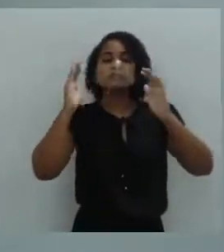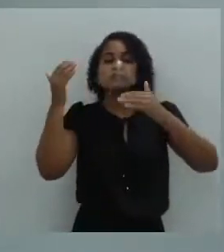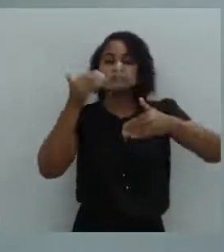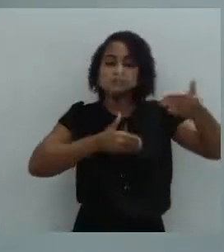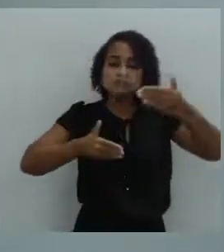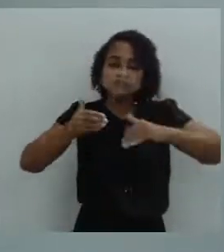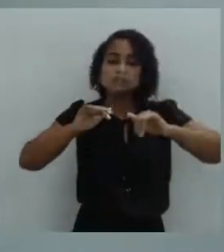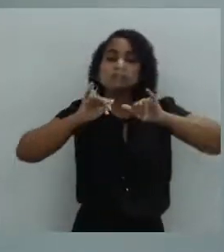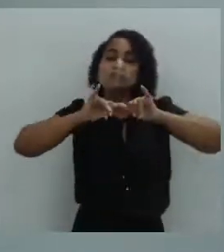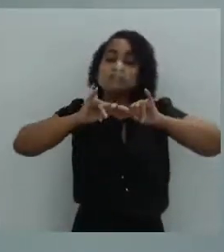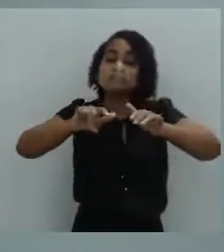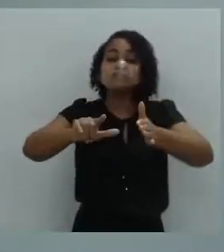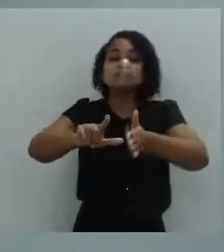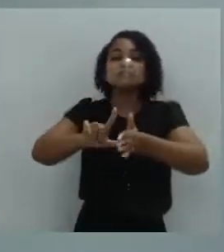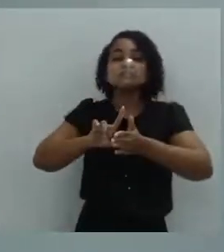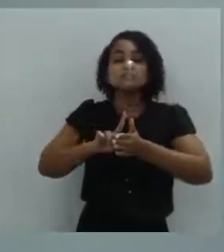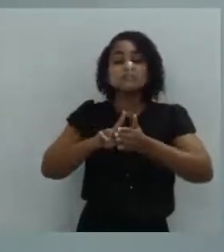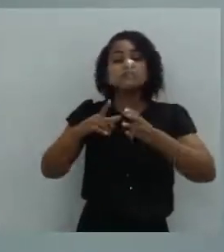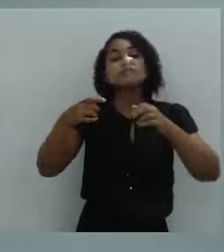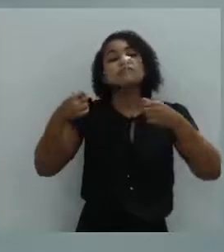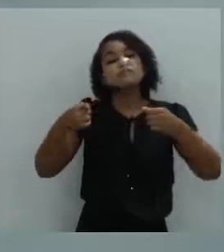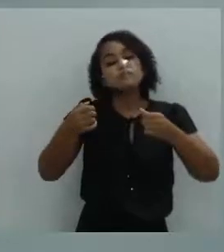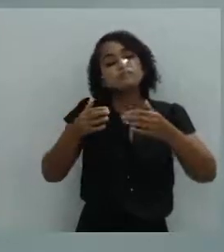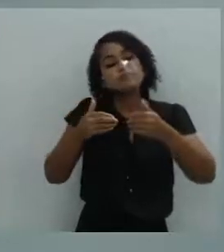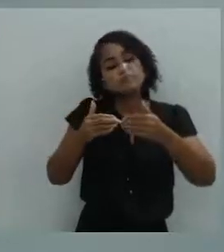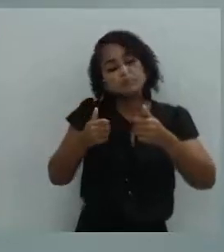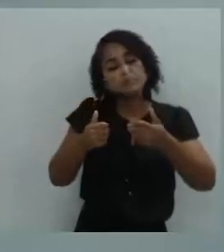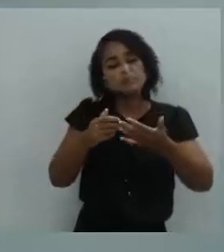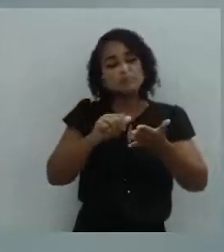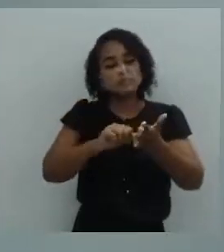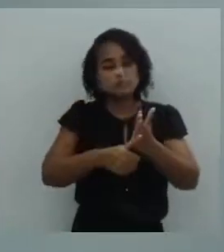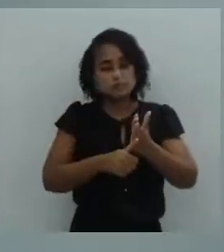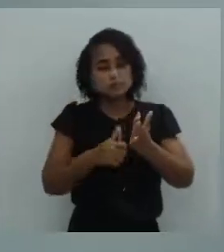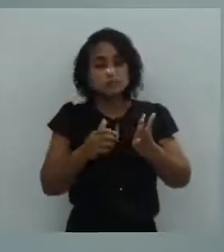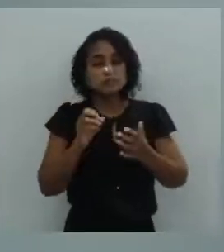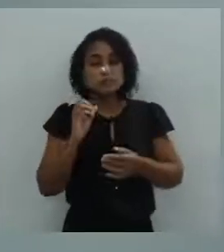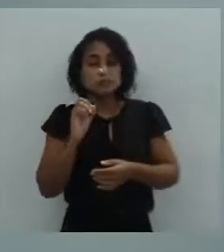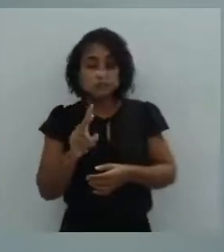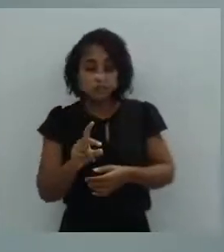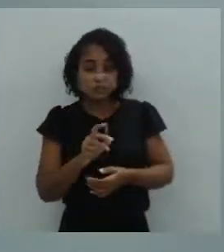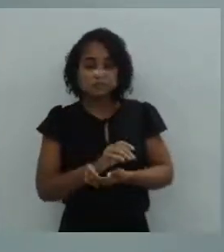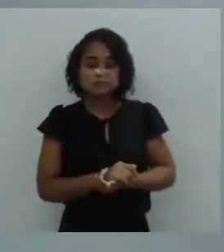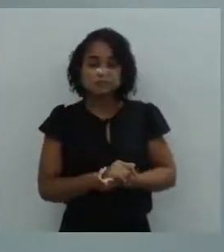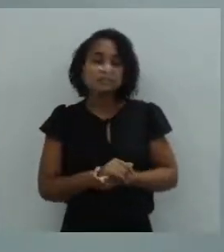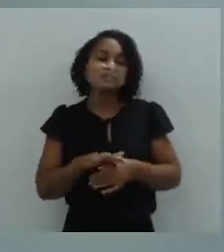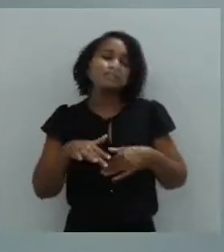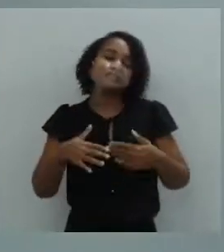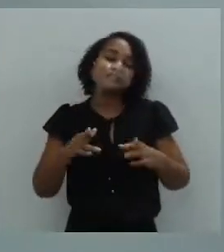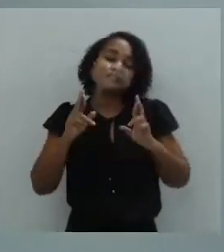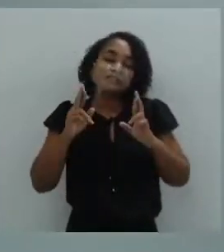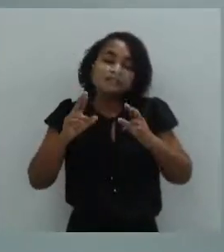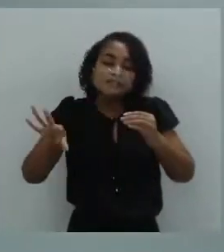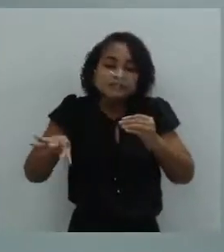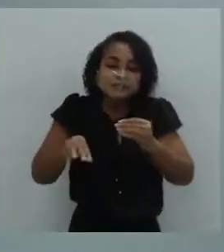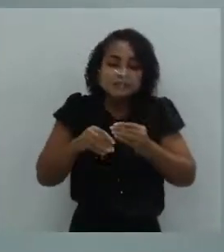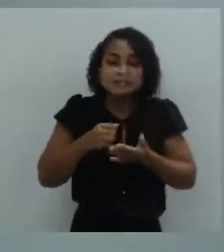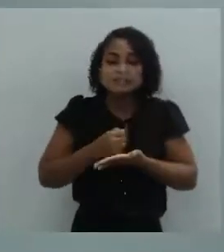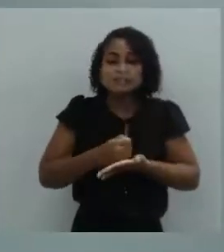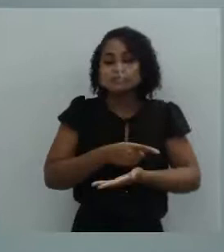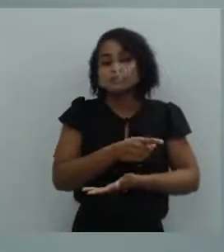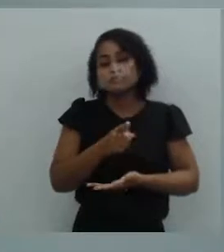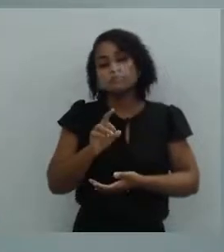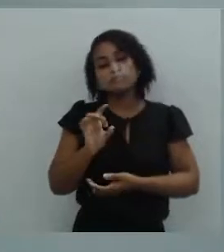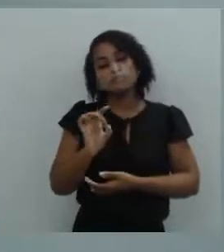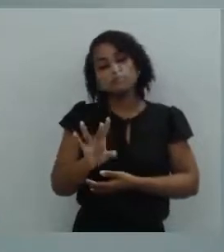vocês, avisa antes. Vou solicitar o número dos seus documentos. Ok? Gente, eu espero ter contribuído com vocês,